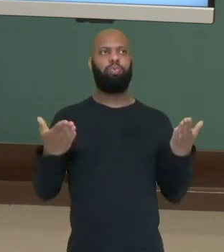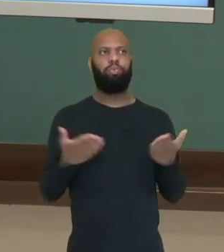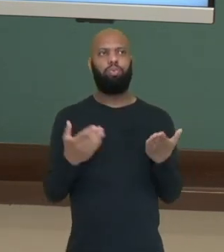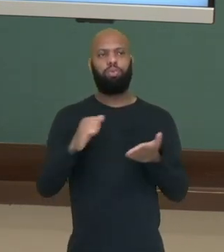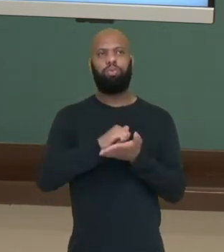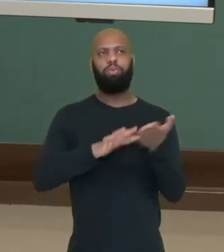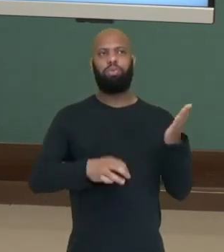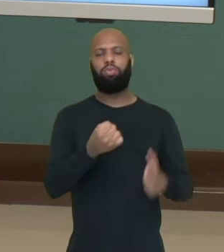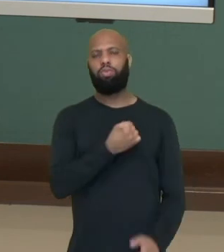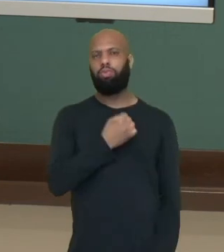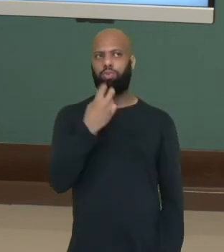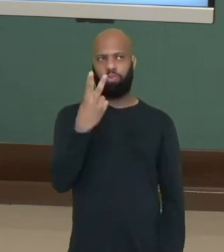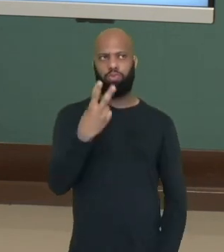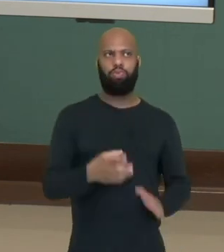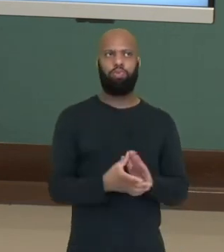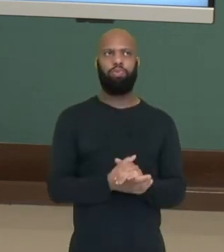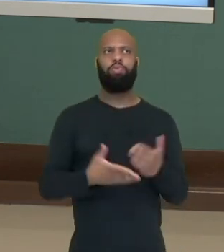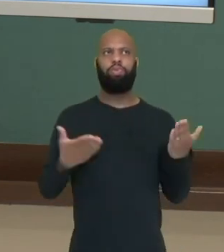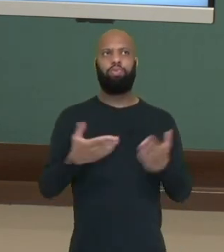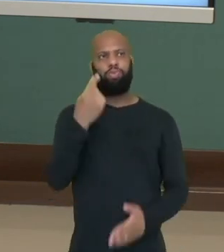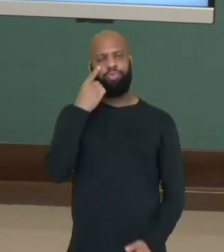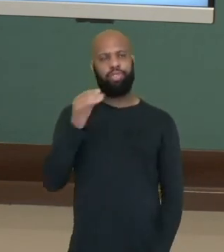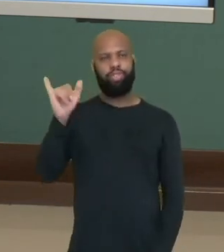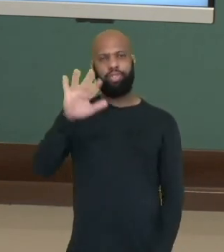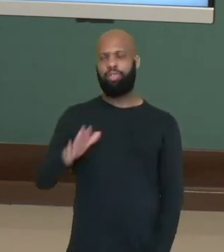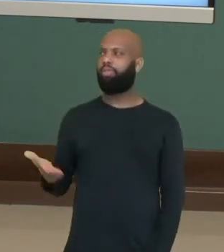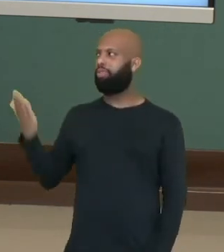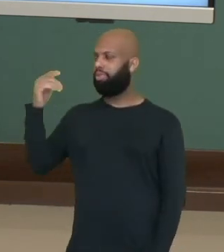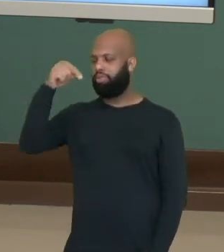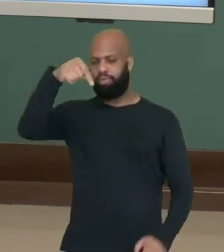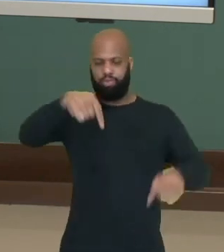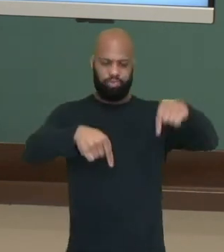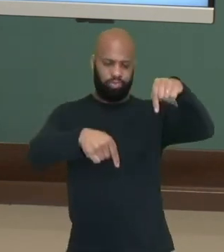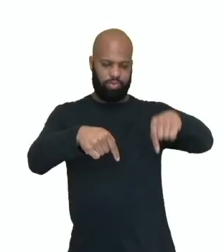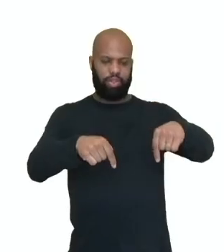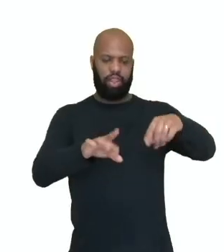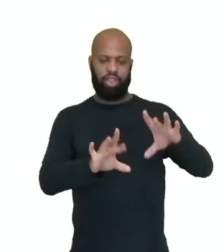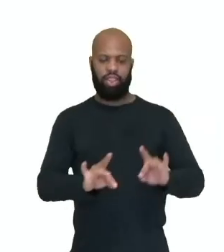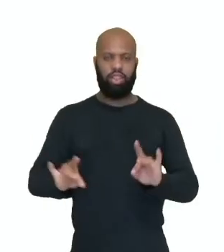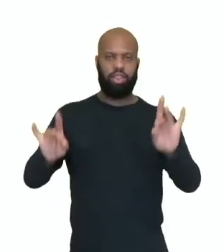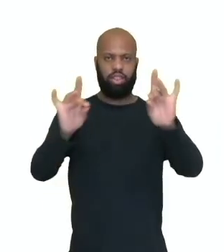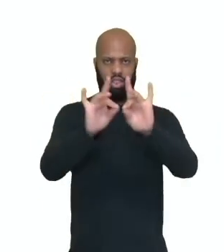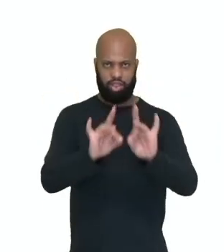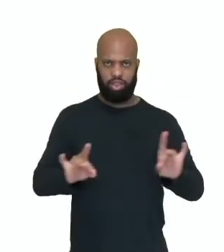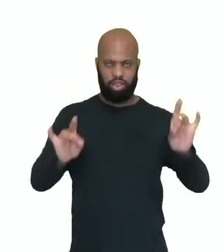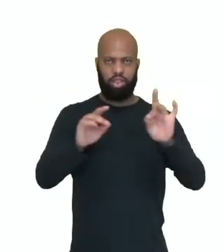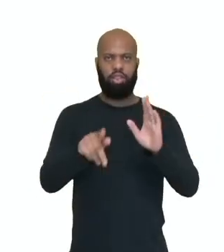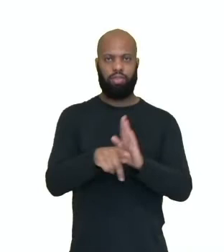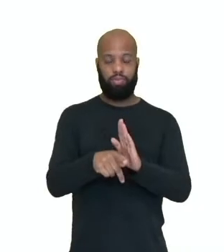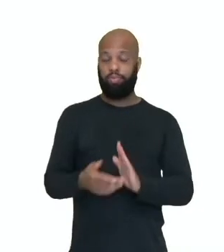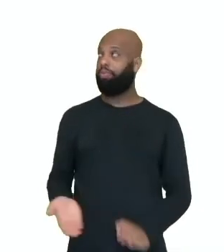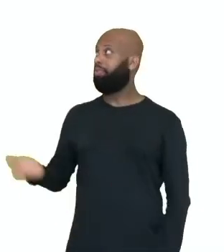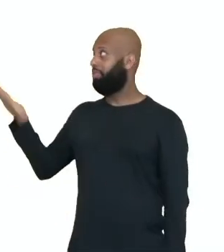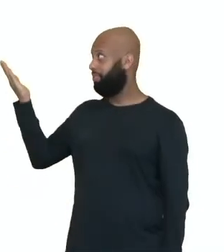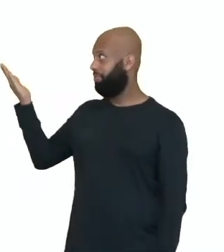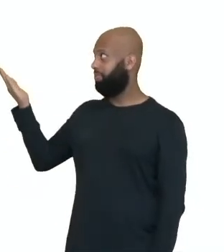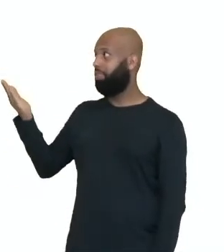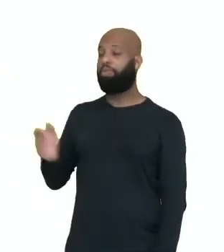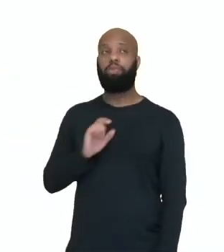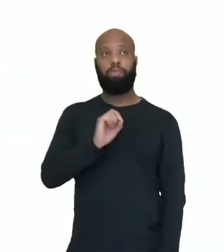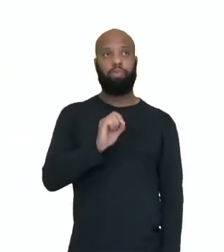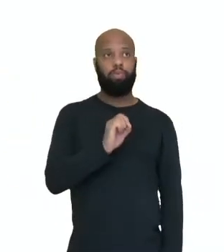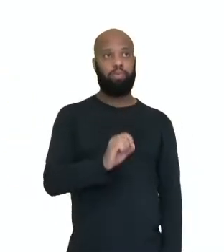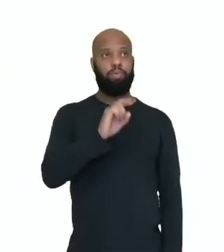Vamos para a atividade 2 agora? A ilustração a seguir ilustra a eletrólise de uma solução aquosa de cloreto de